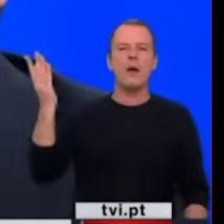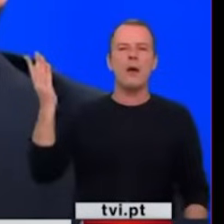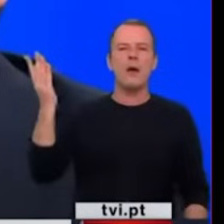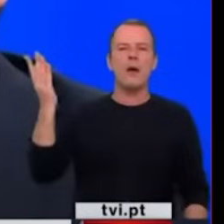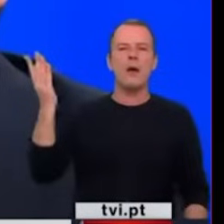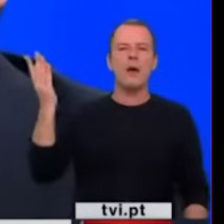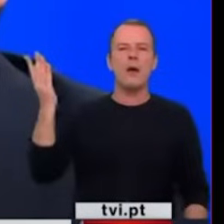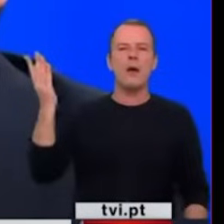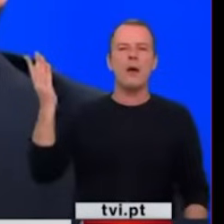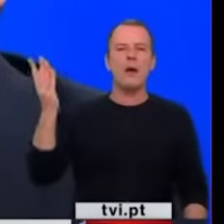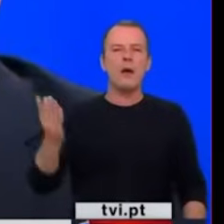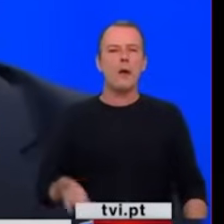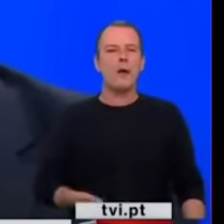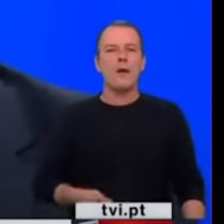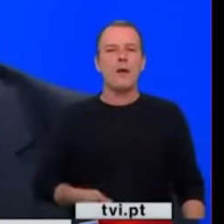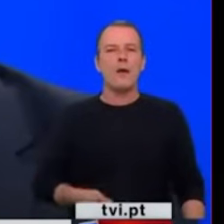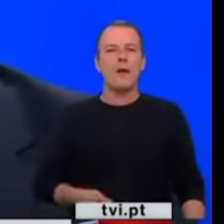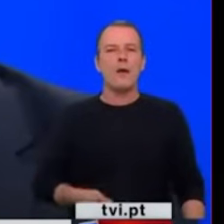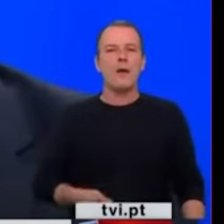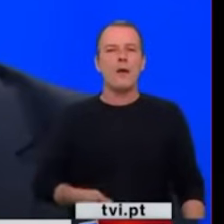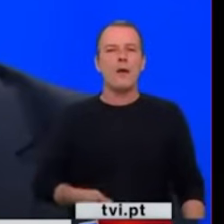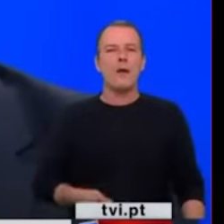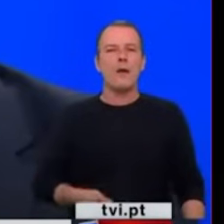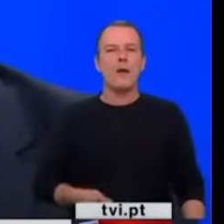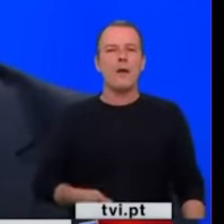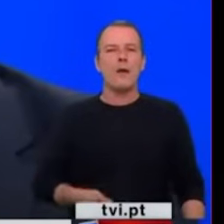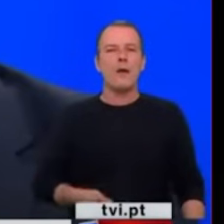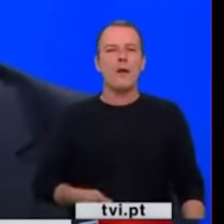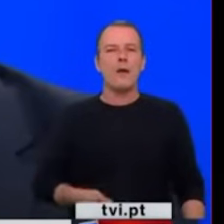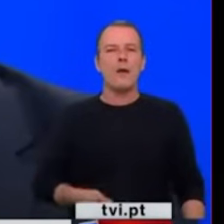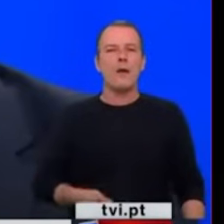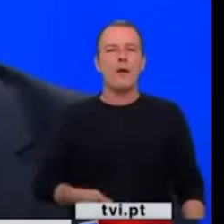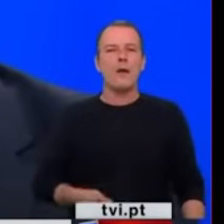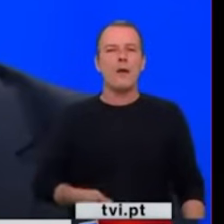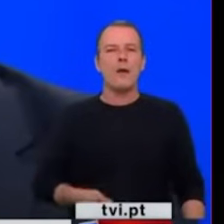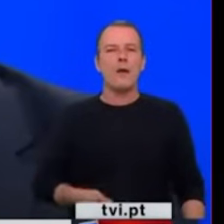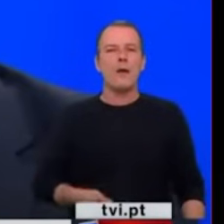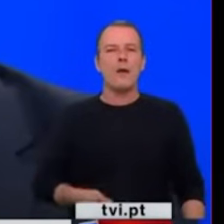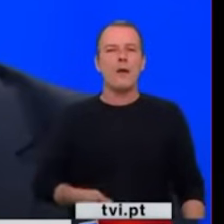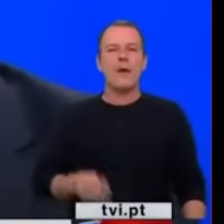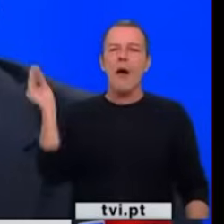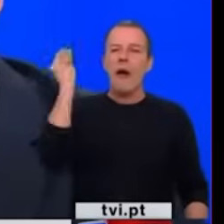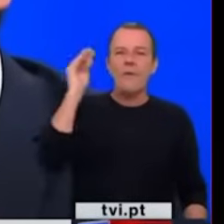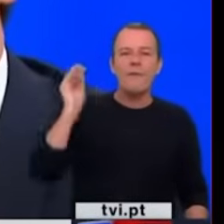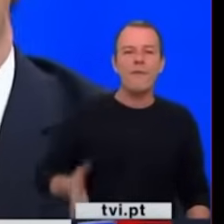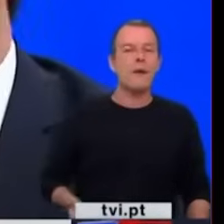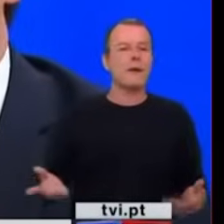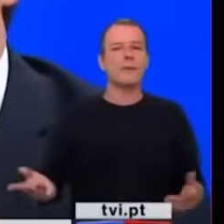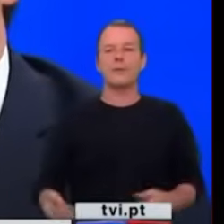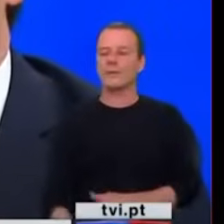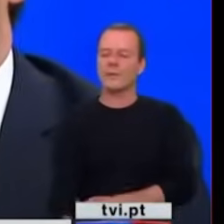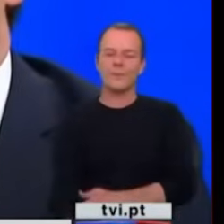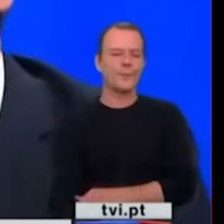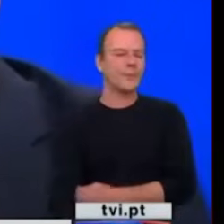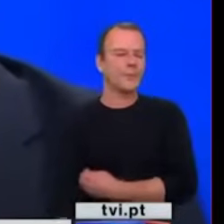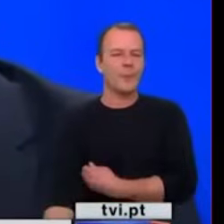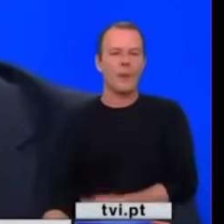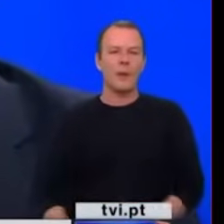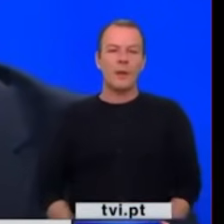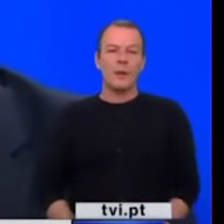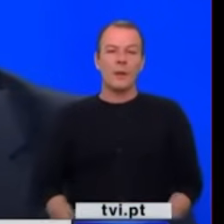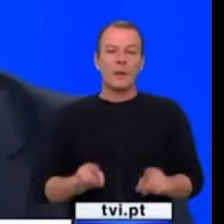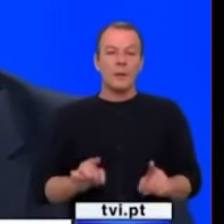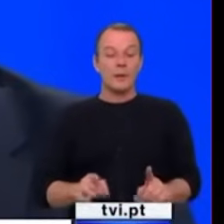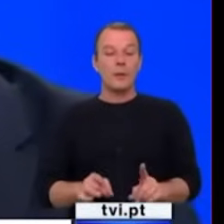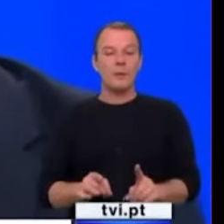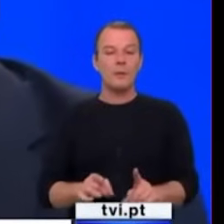mentir porque eles qualquer afirmação que eles fazem o outro diz que é falso o que conus é que chegu